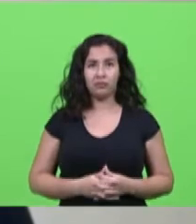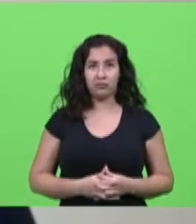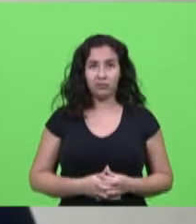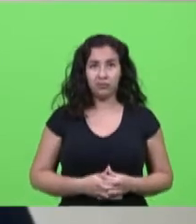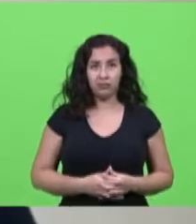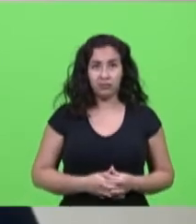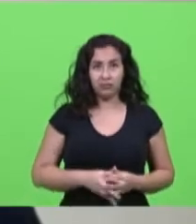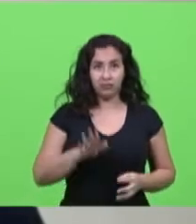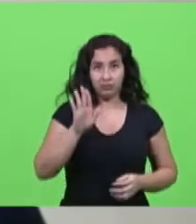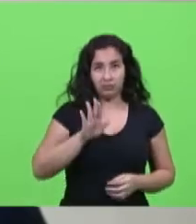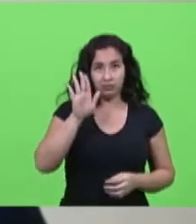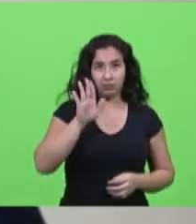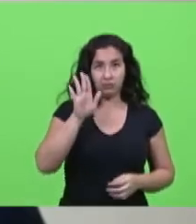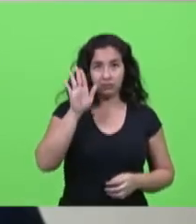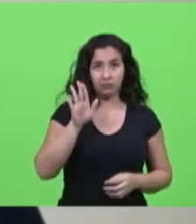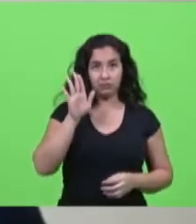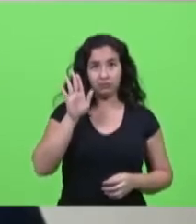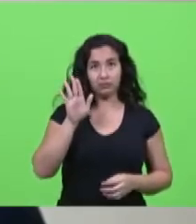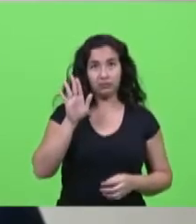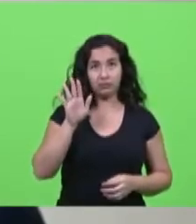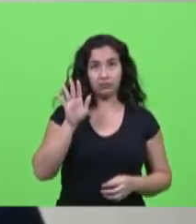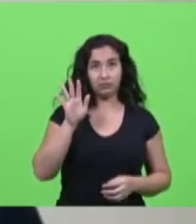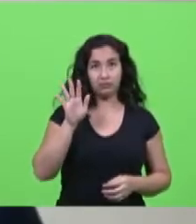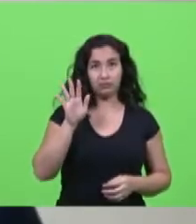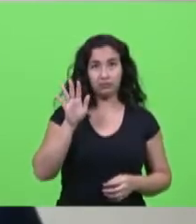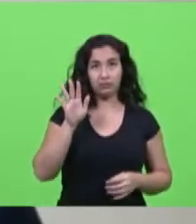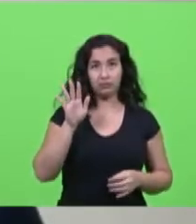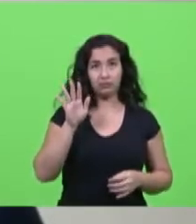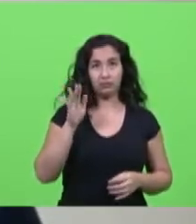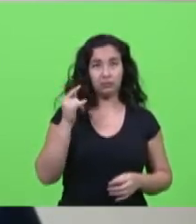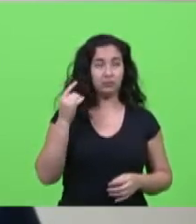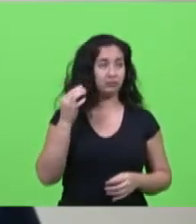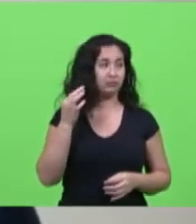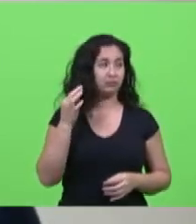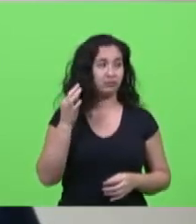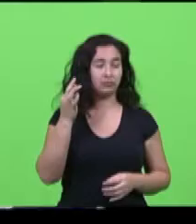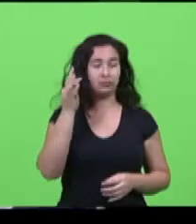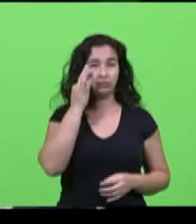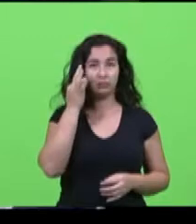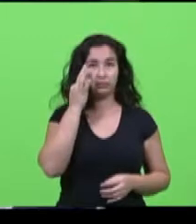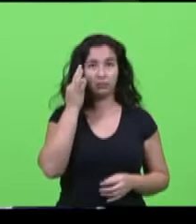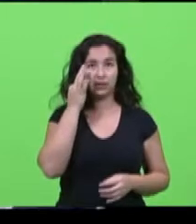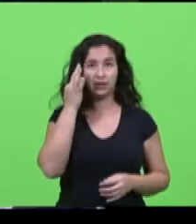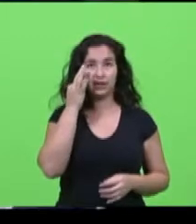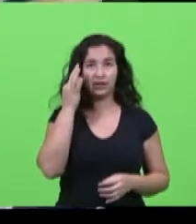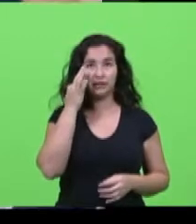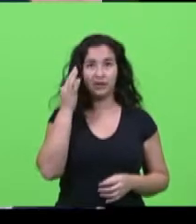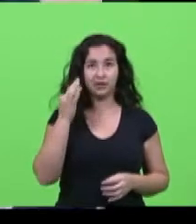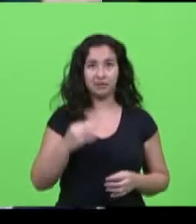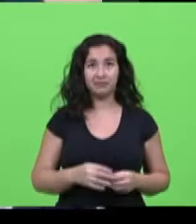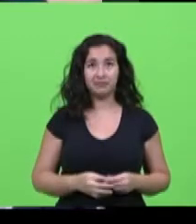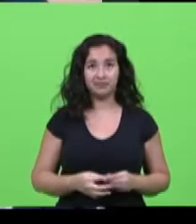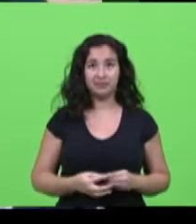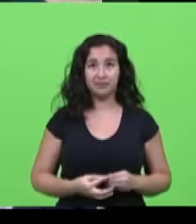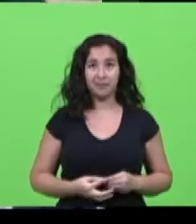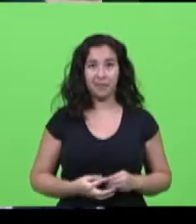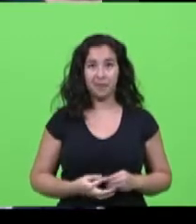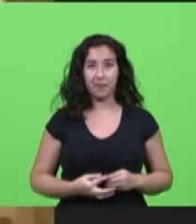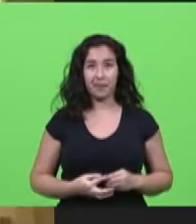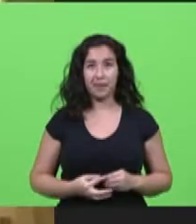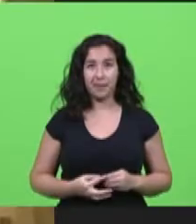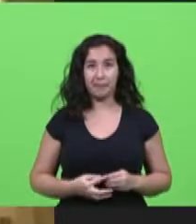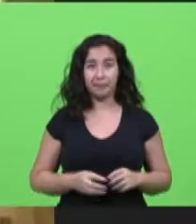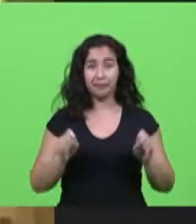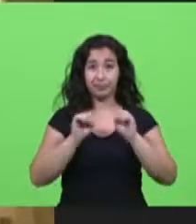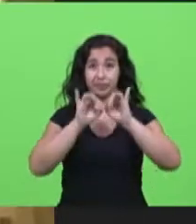palavra pela ordem, deputado Fernando Crelin. Ok. É, rapidinho, senhor presidente. Só deixar